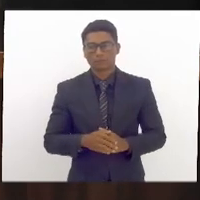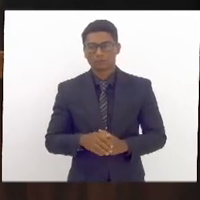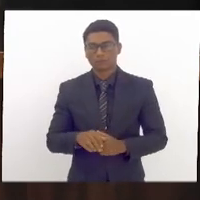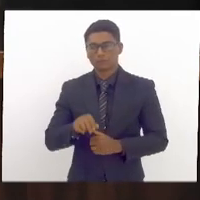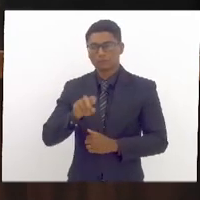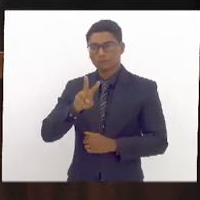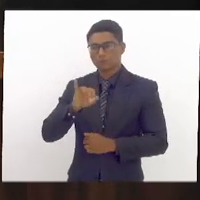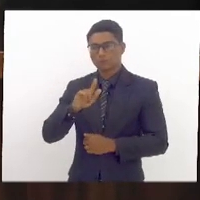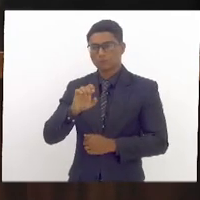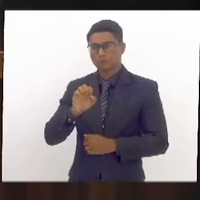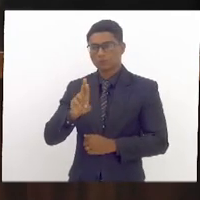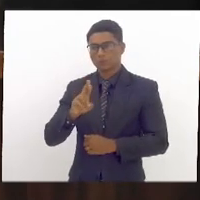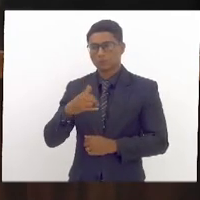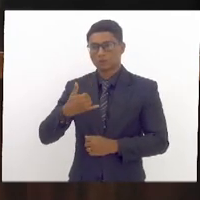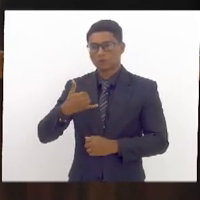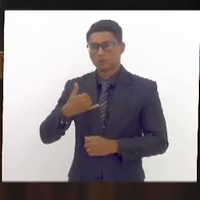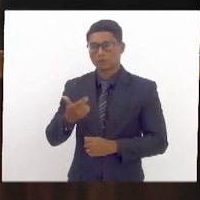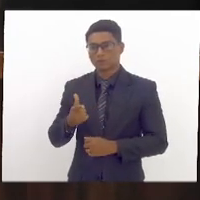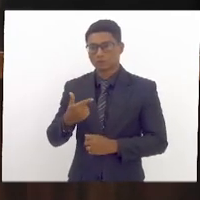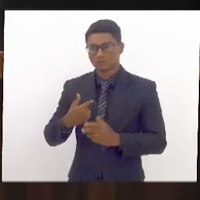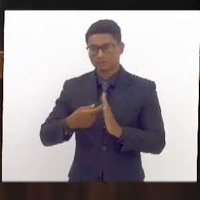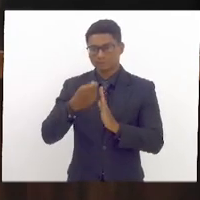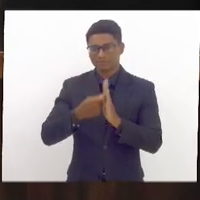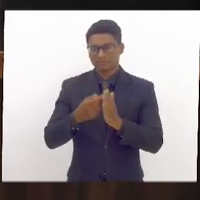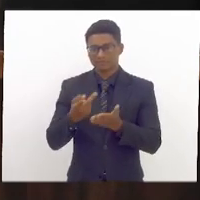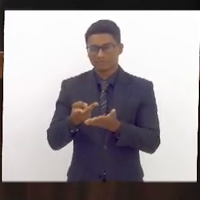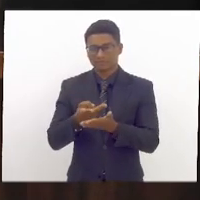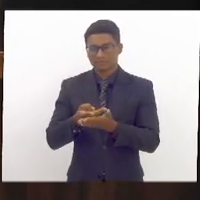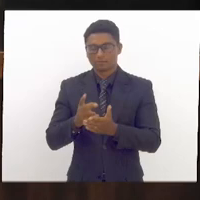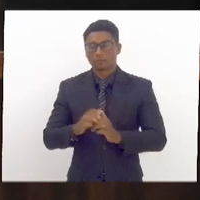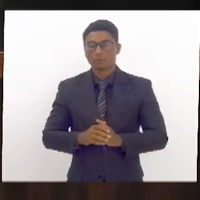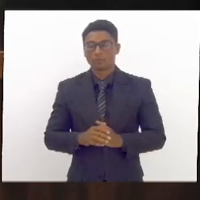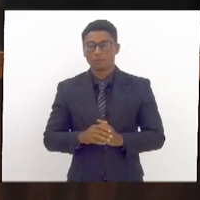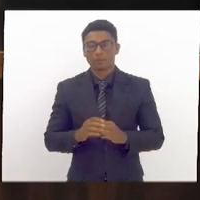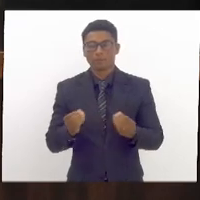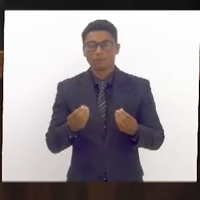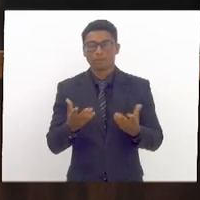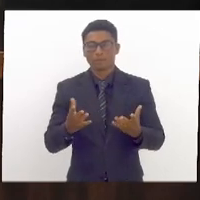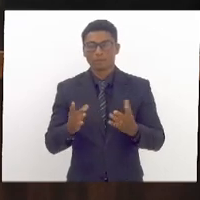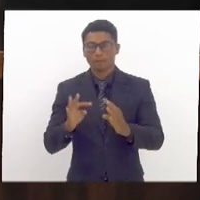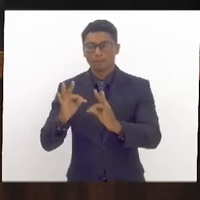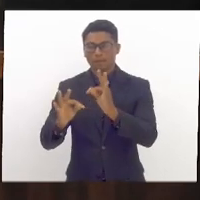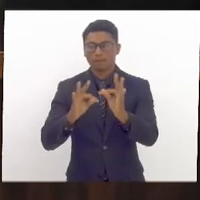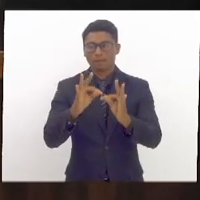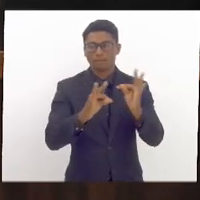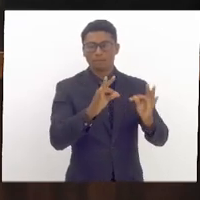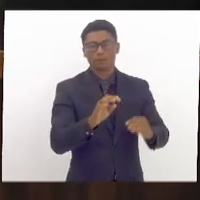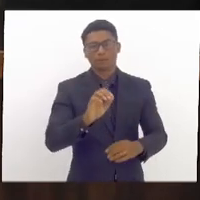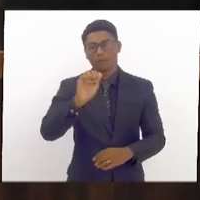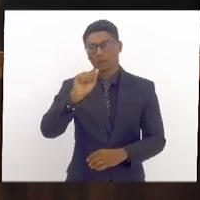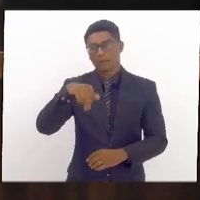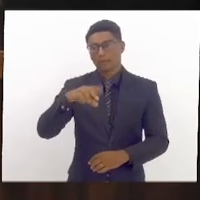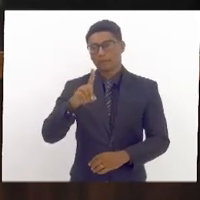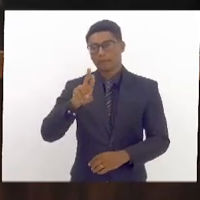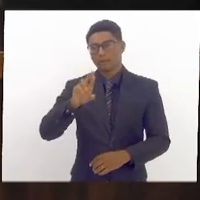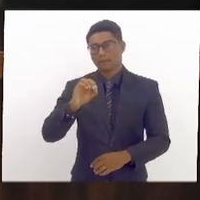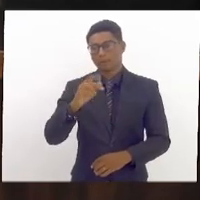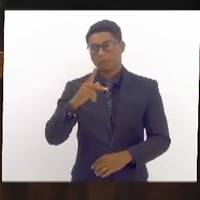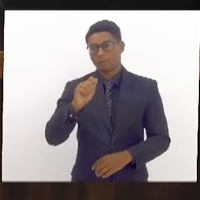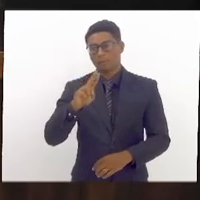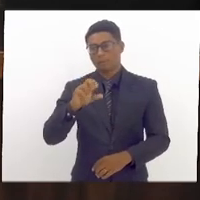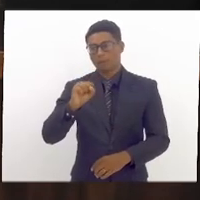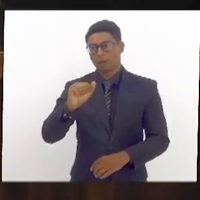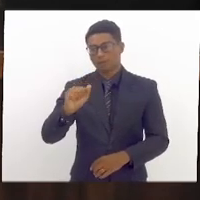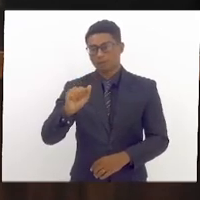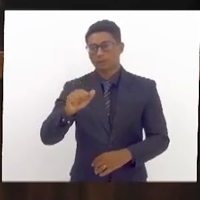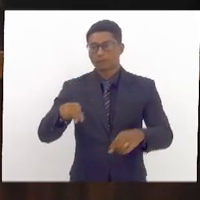Idade. Um probleminha de redação aqui. Para fins de tratamento da andropausa e seus efeitos de saúde no homem, da